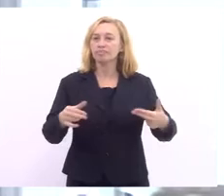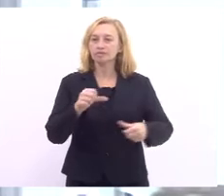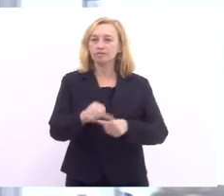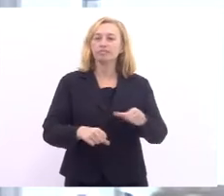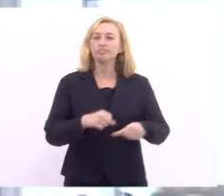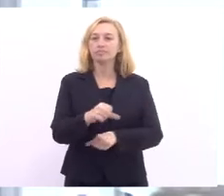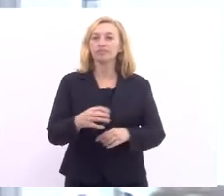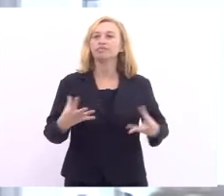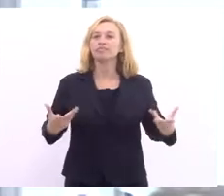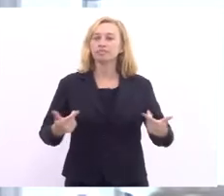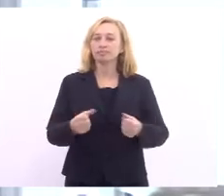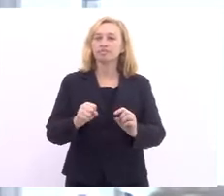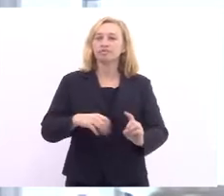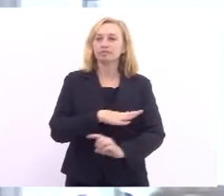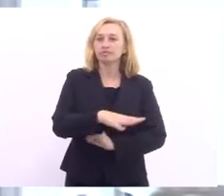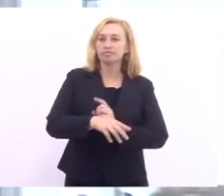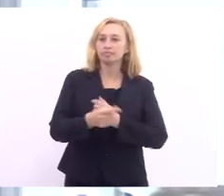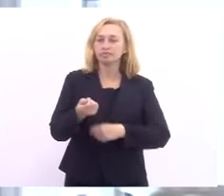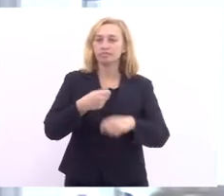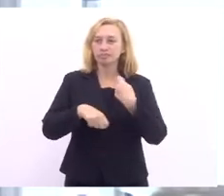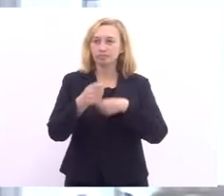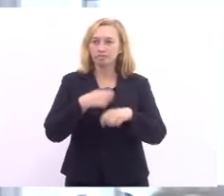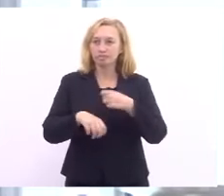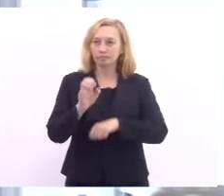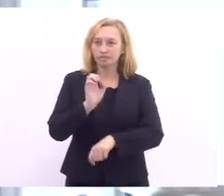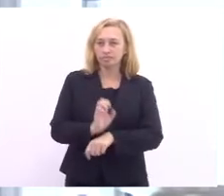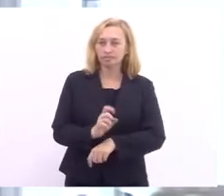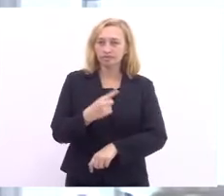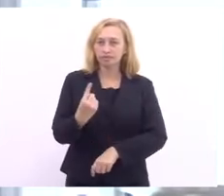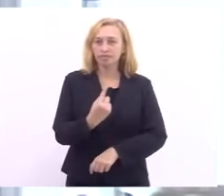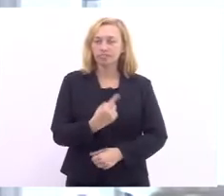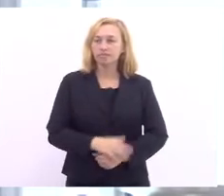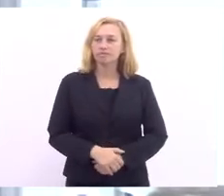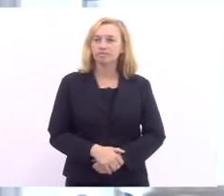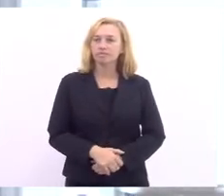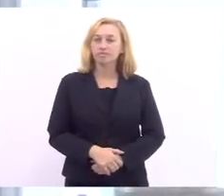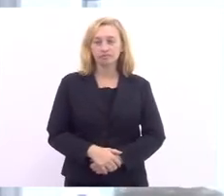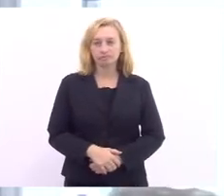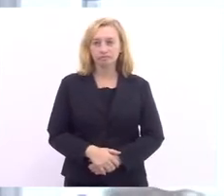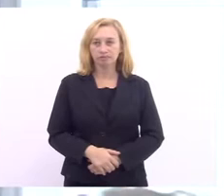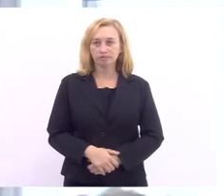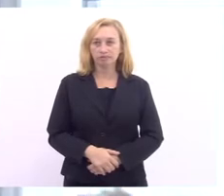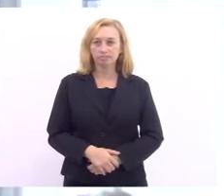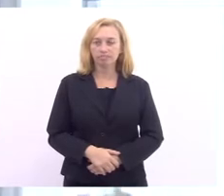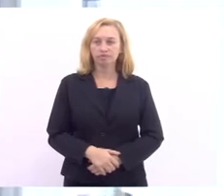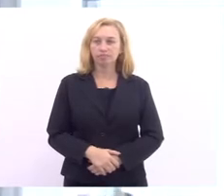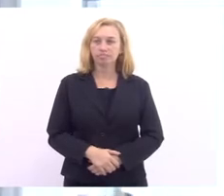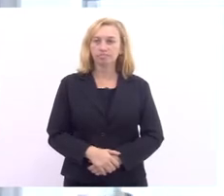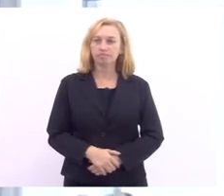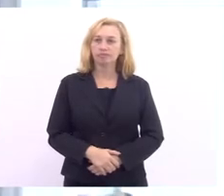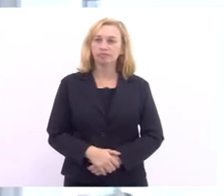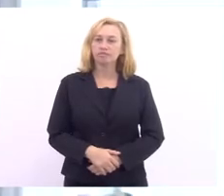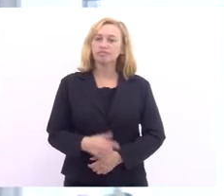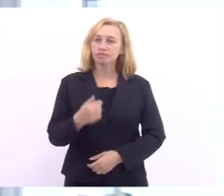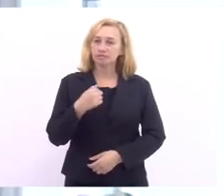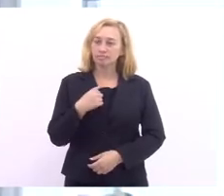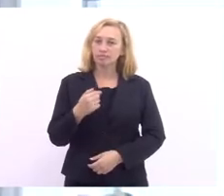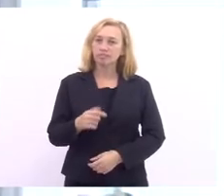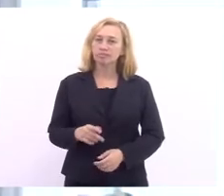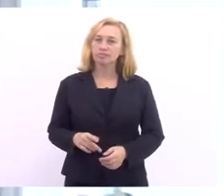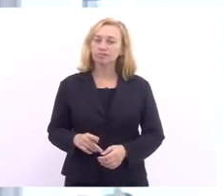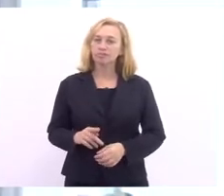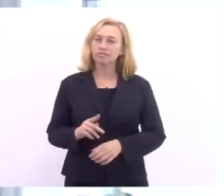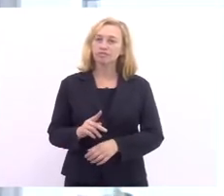no aspecto sócio-econômico do nosso Estado Eu além de ser agora nos do Estado